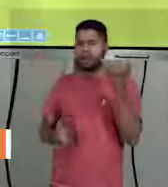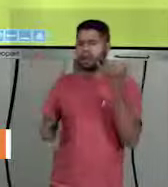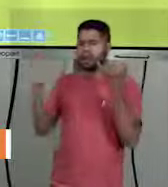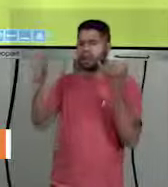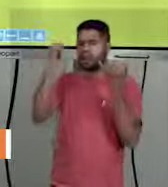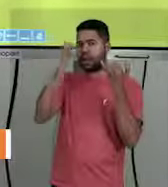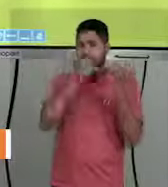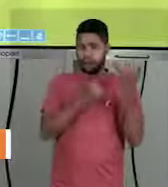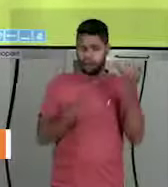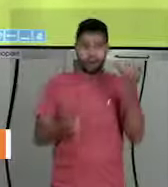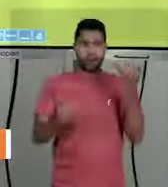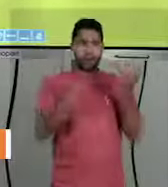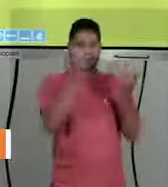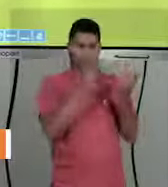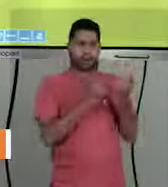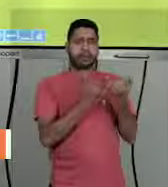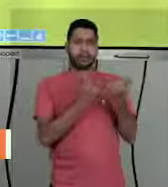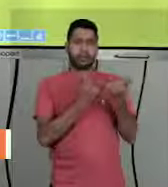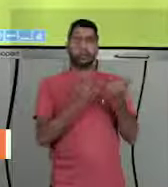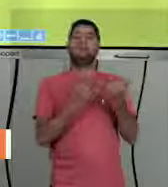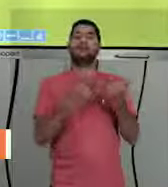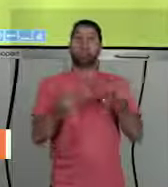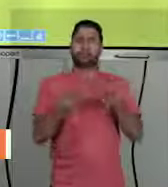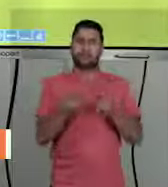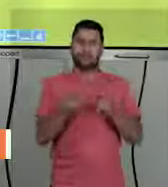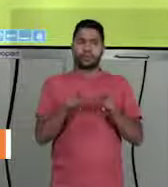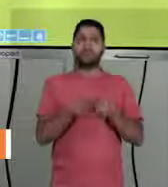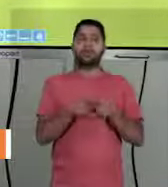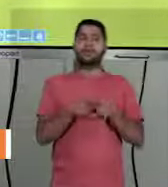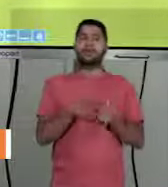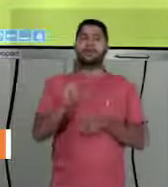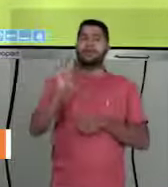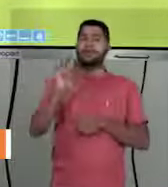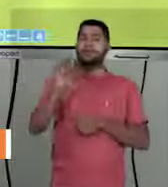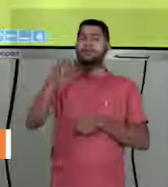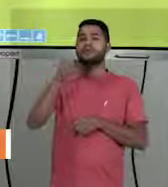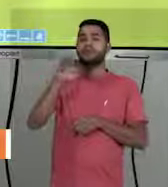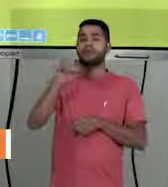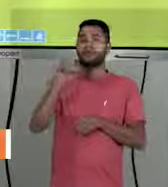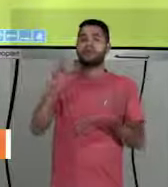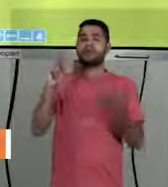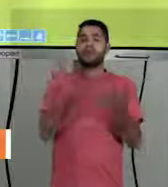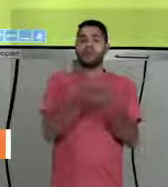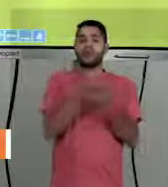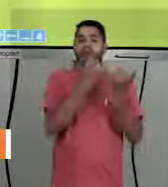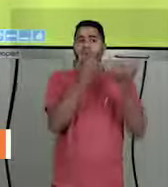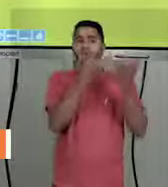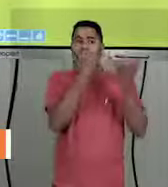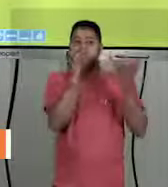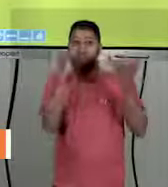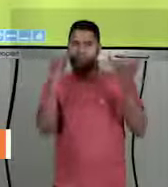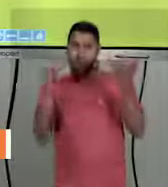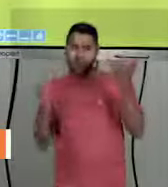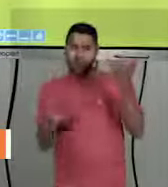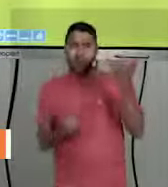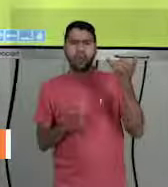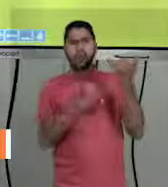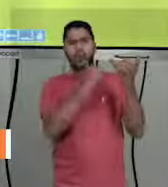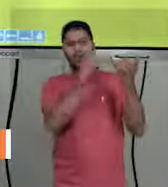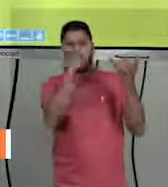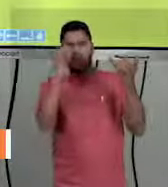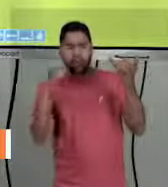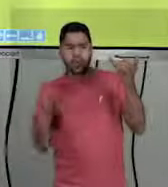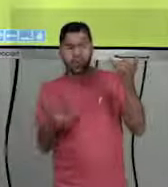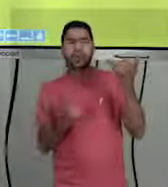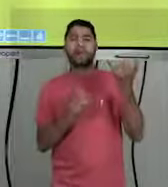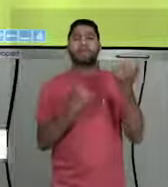deslocam de um átomo para o outro, na tensão elétrica também ocorre essa passagem, esse